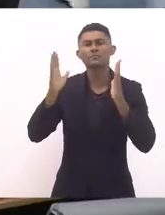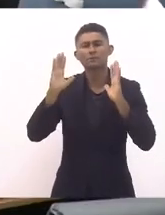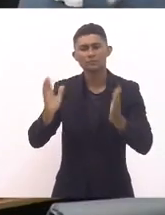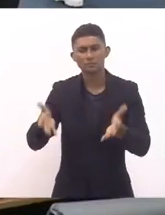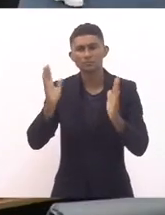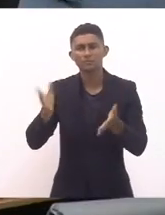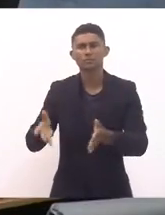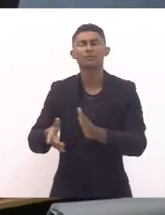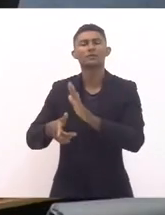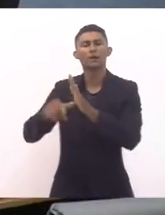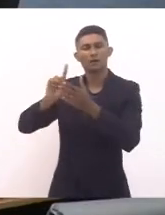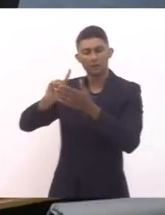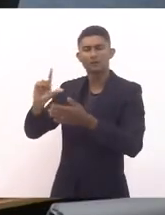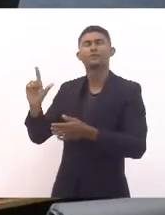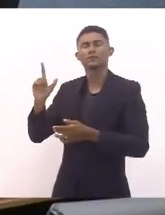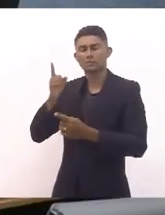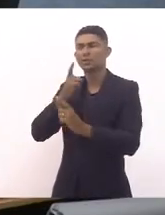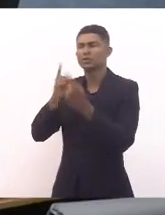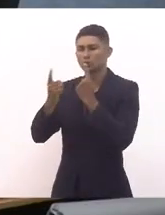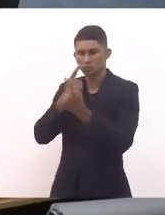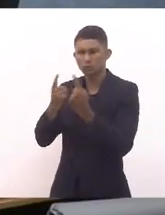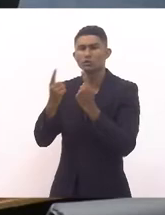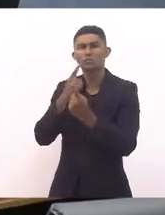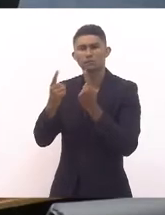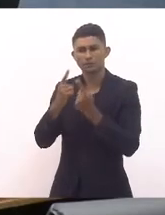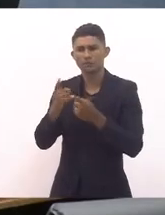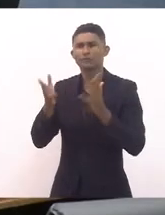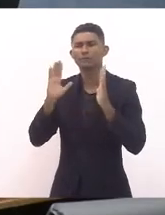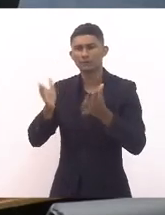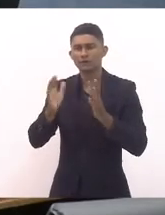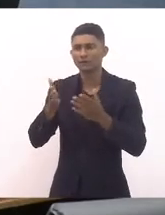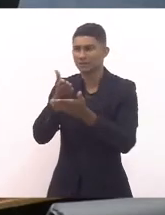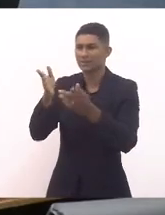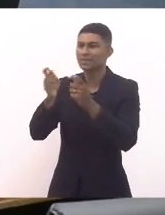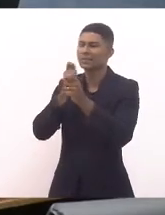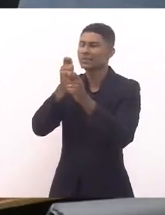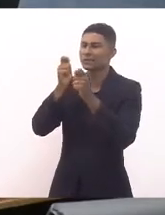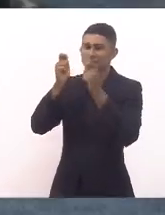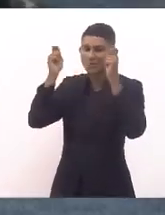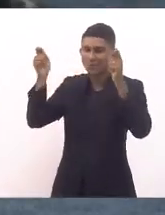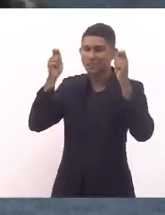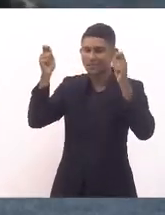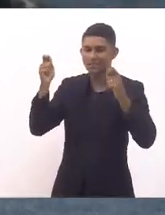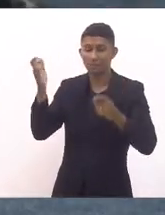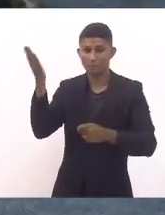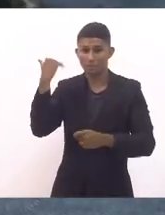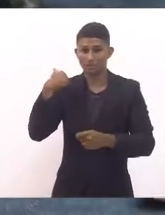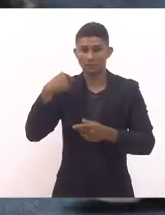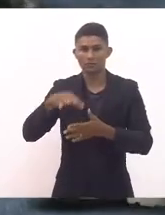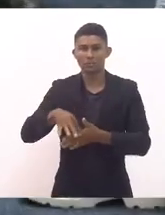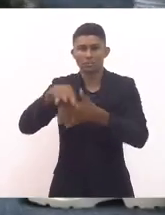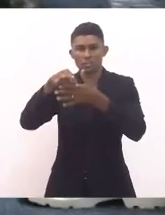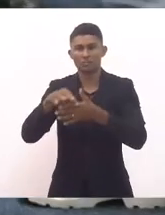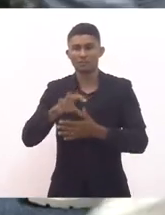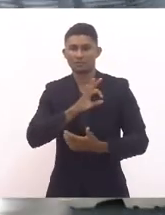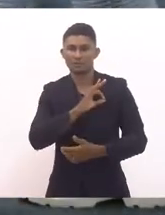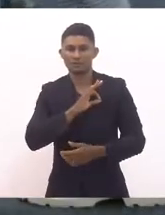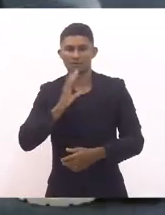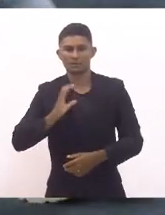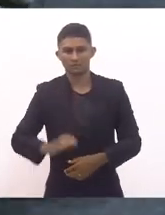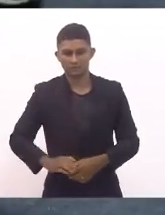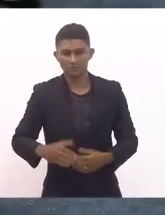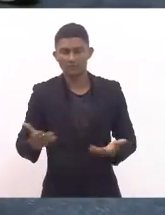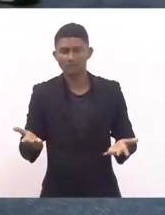uma oportunidade de discutir algumas questões com as torcidas quando eu era chefe da Polícia Civil e